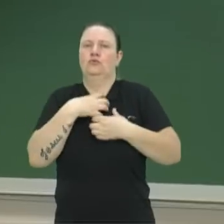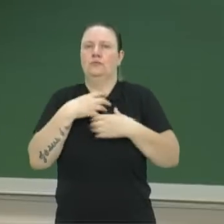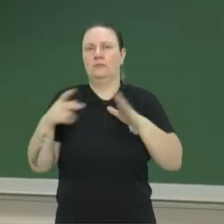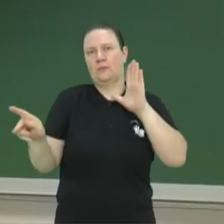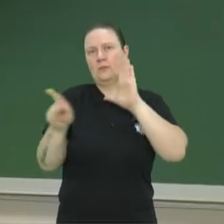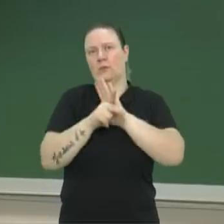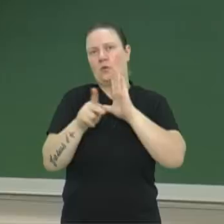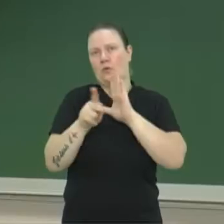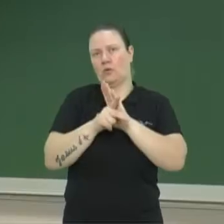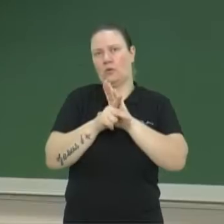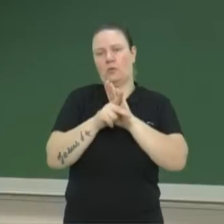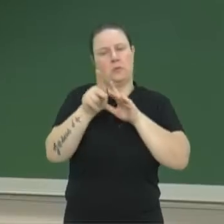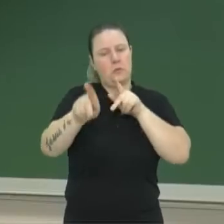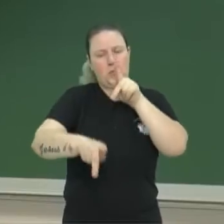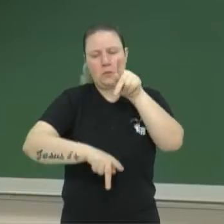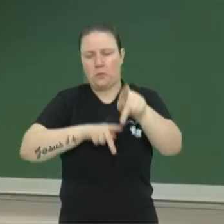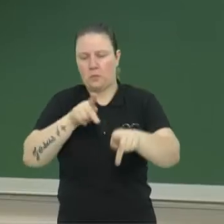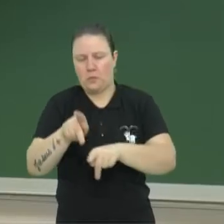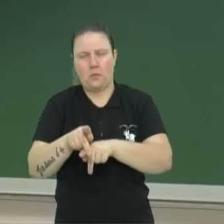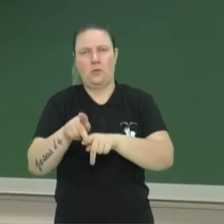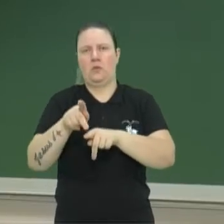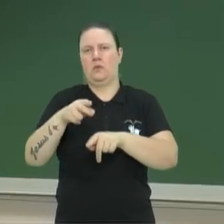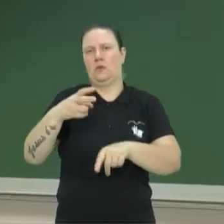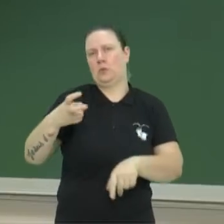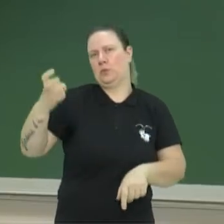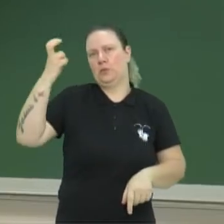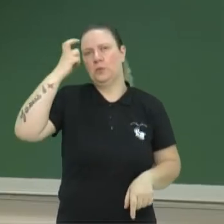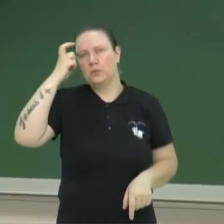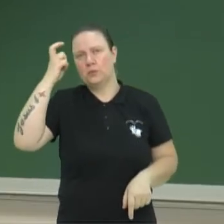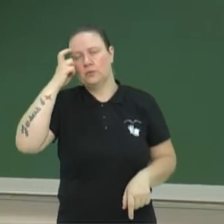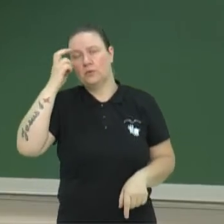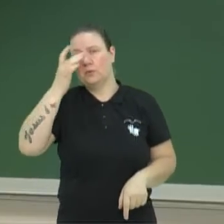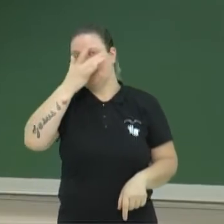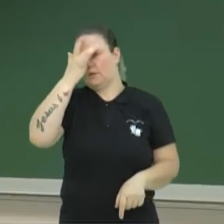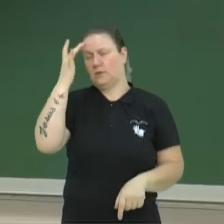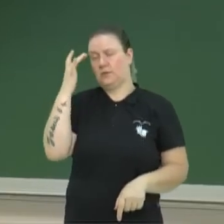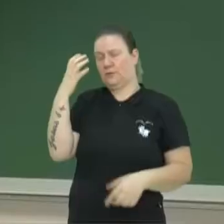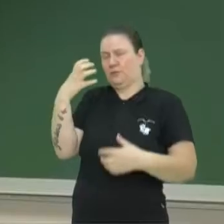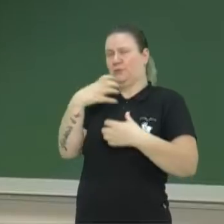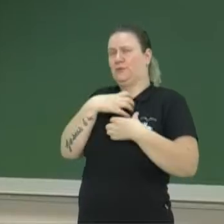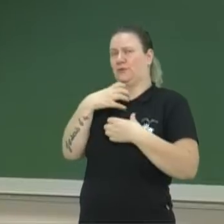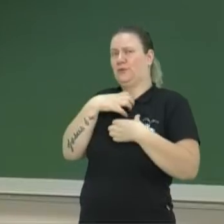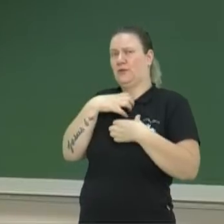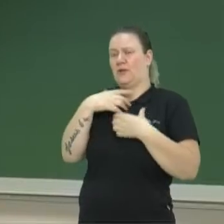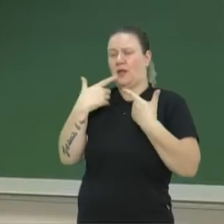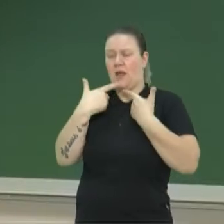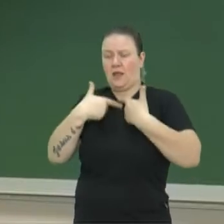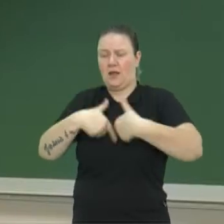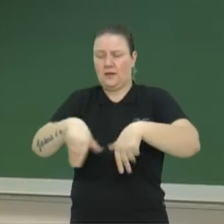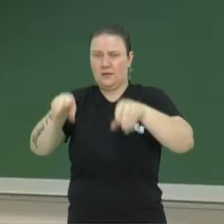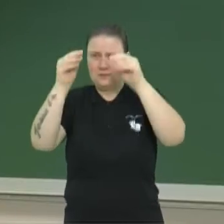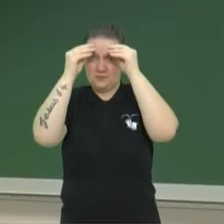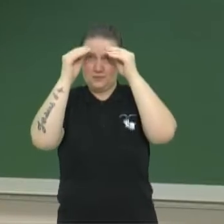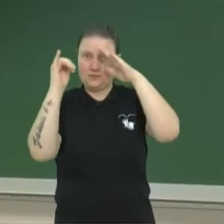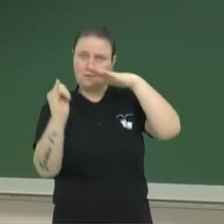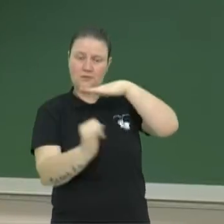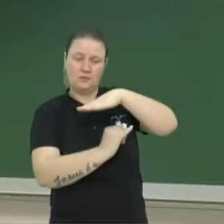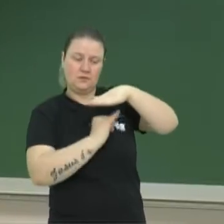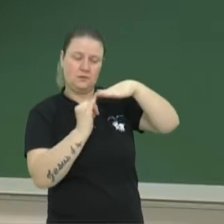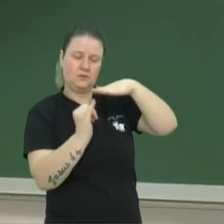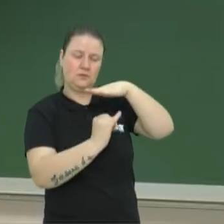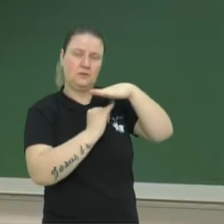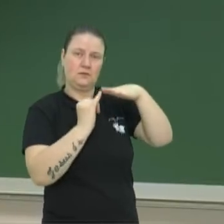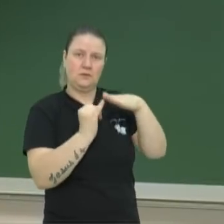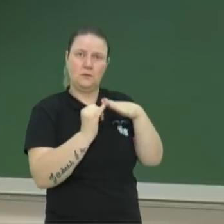próprio ali de uma região mais interior, né? Então, o falante ali que usa uma linguagem mais informal. E você